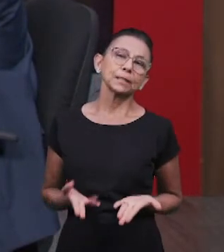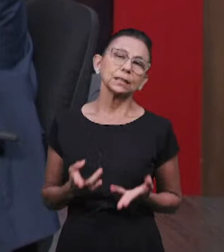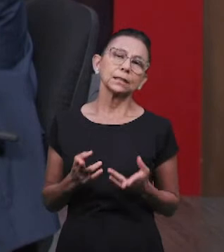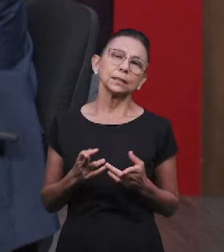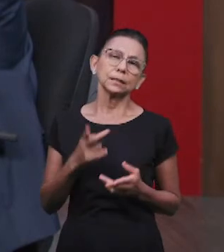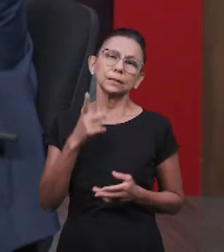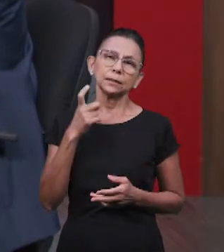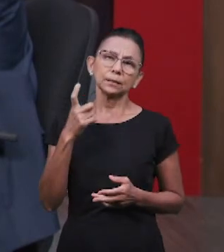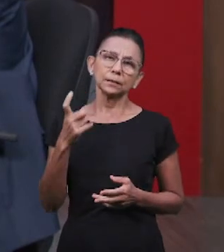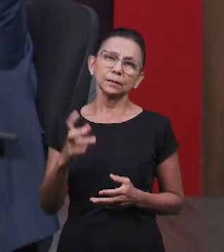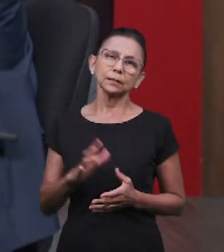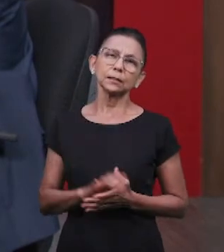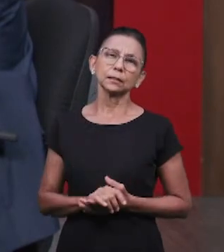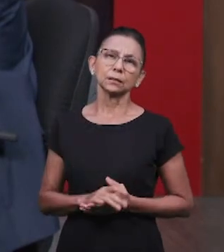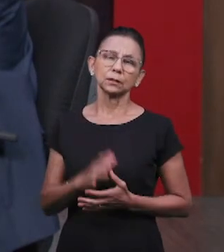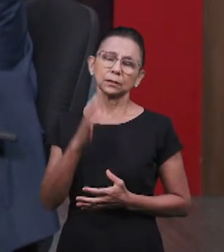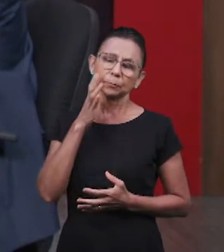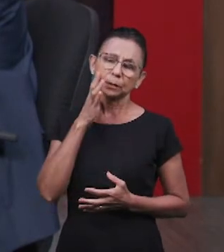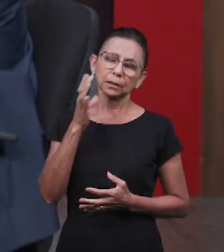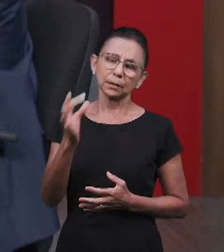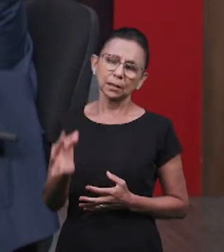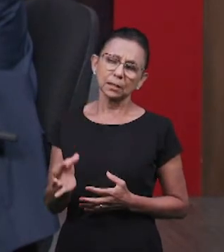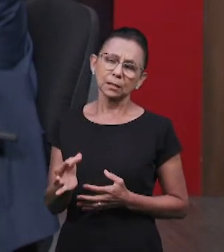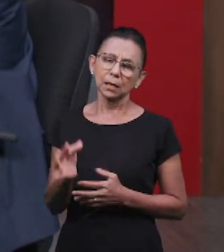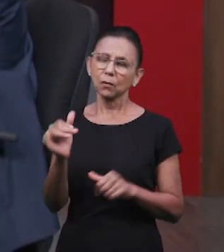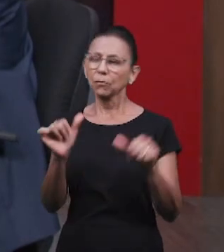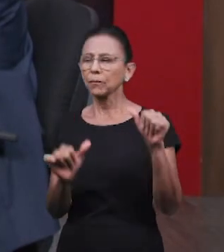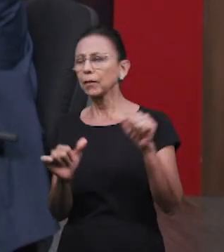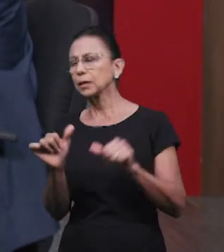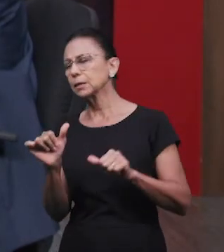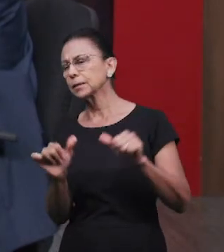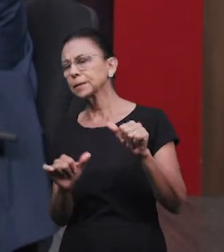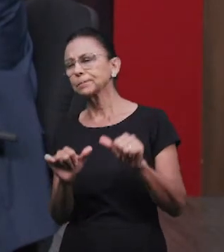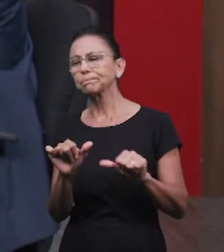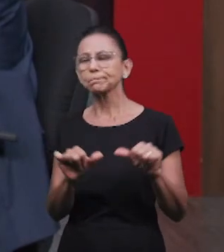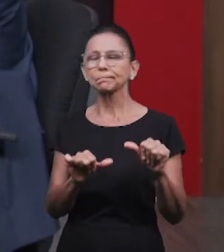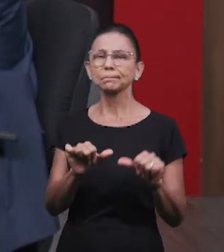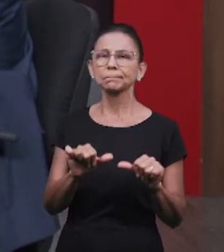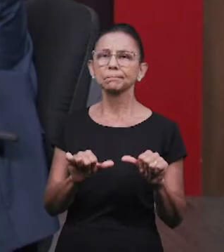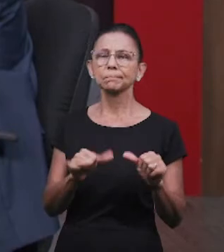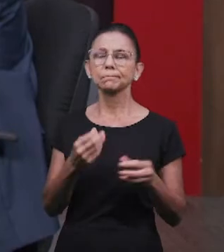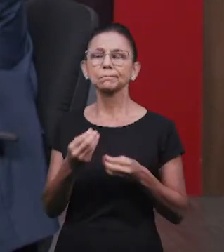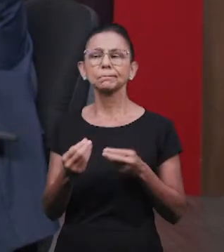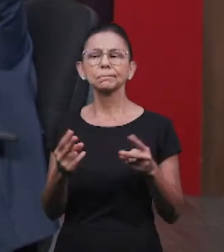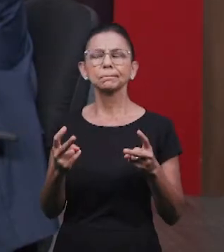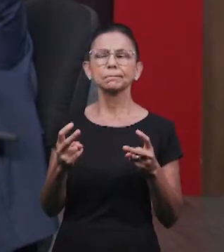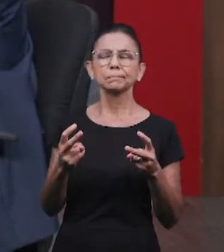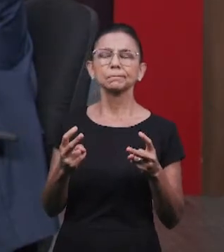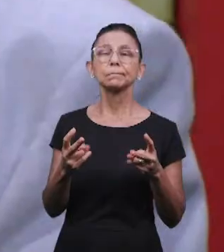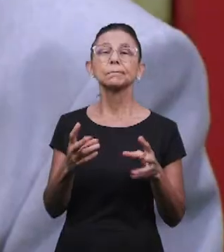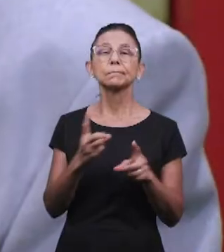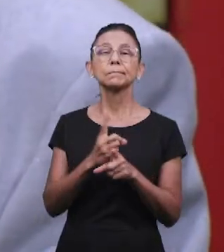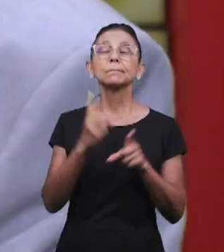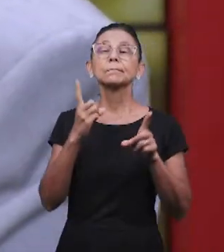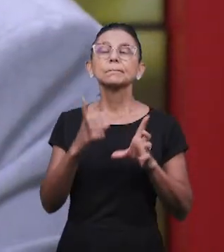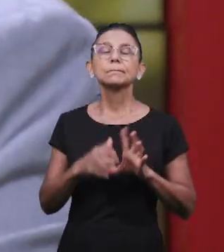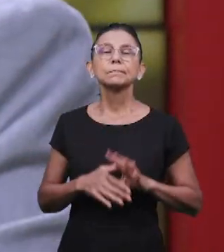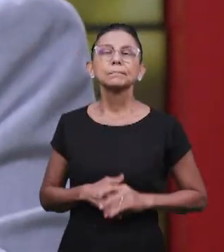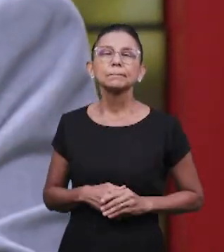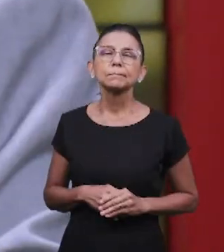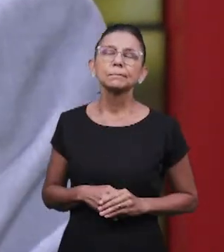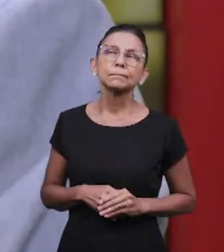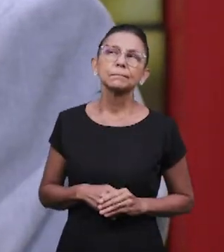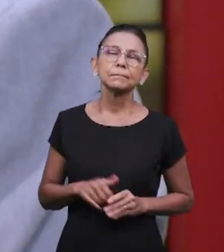interessante que se aprofunde na busca de um diagnóstico. Então, como é que a gente pode identificar isso? Seja no ambiente